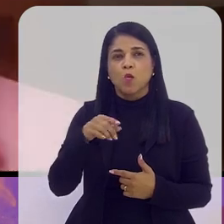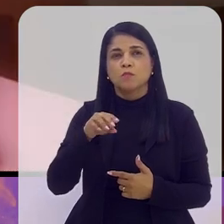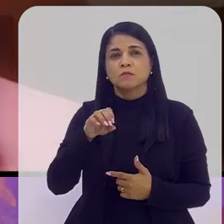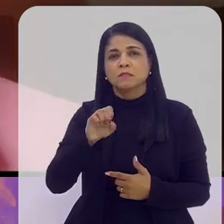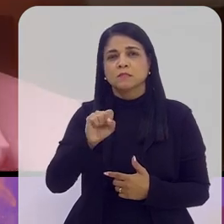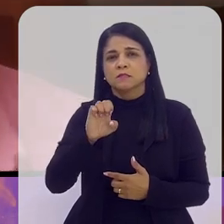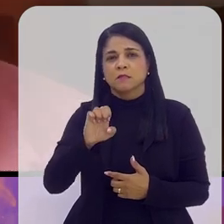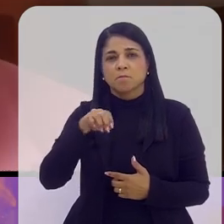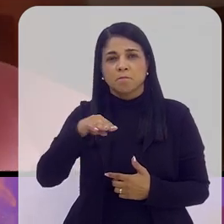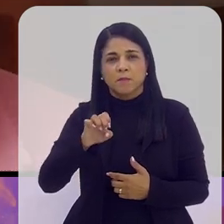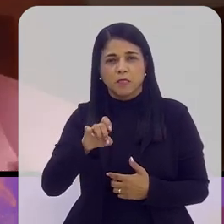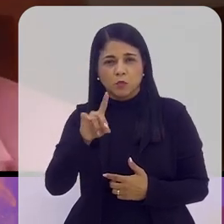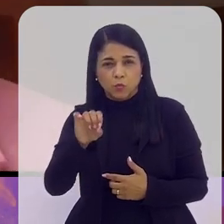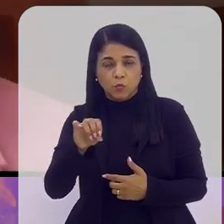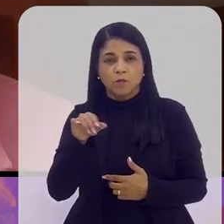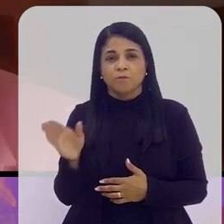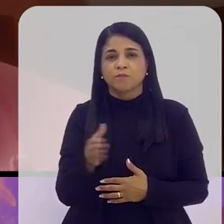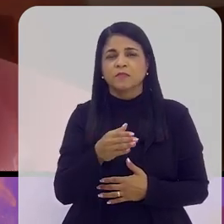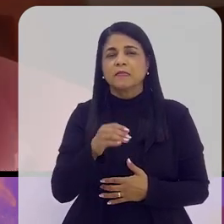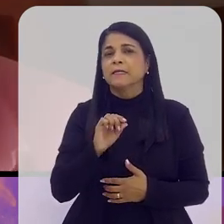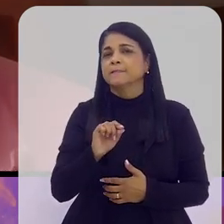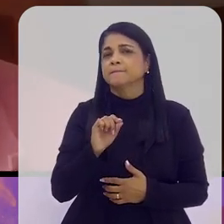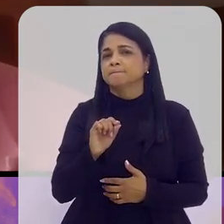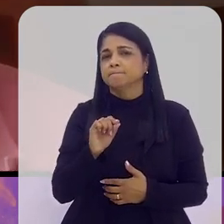Cancelo e o